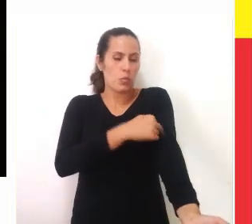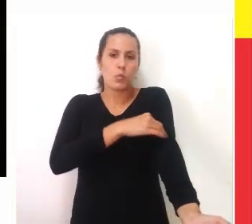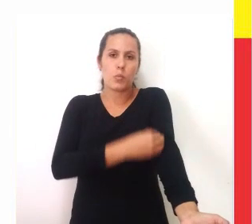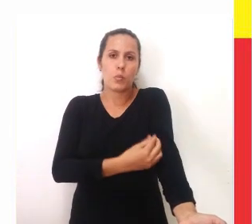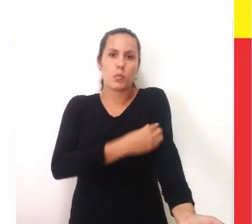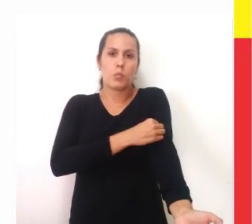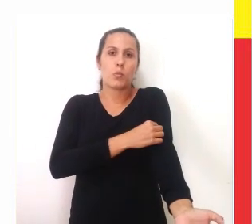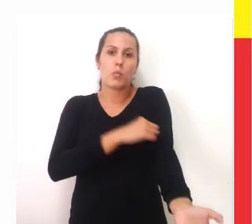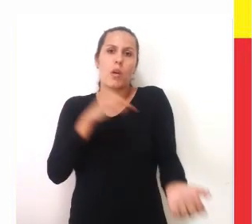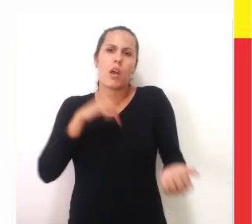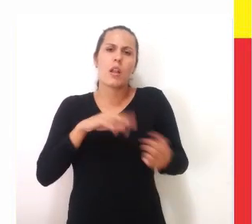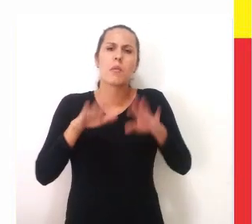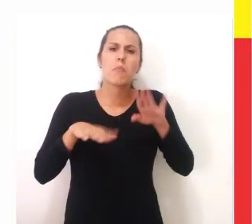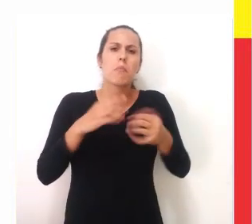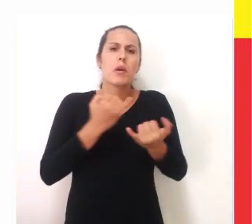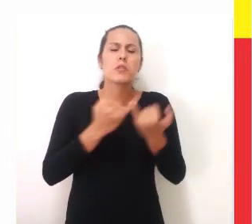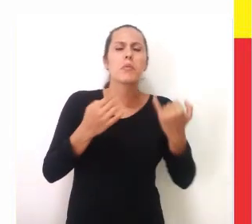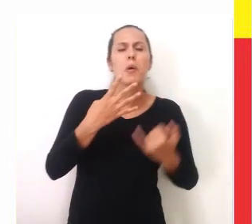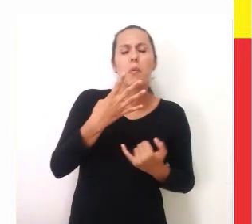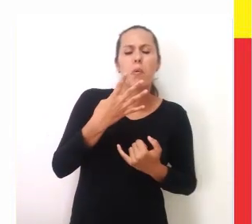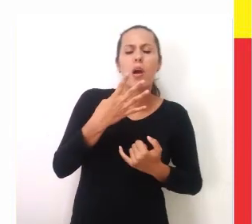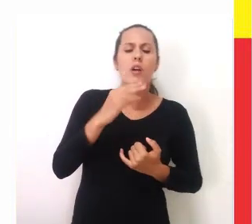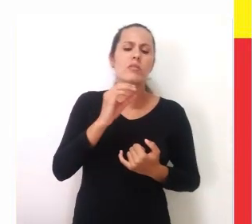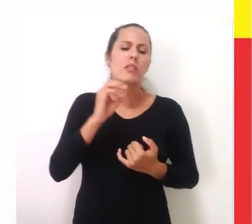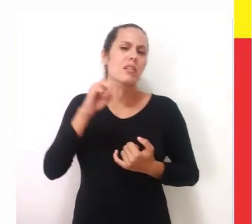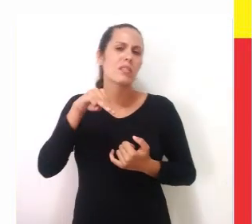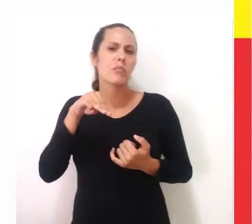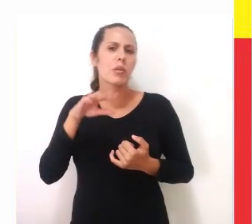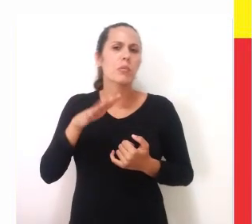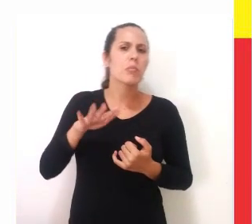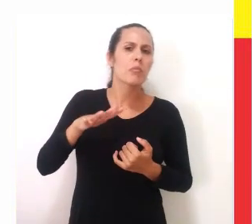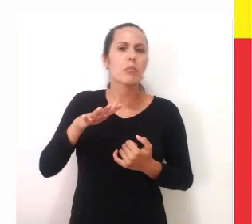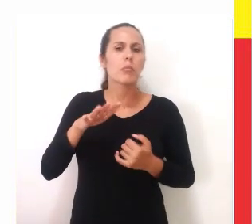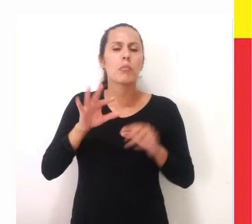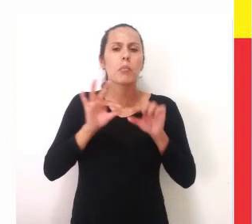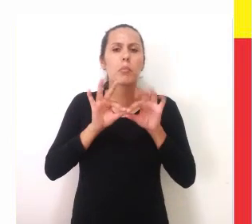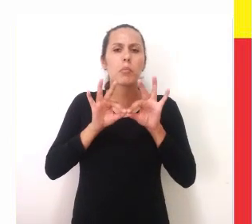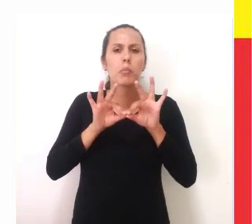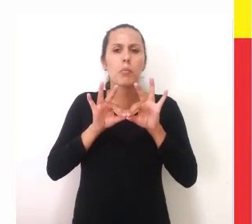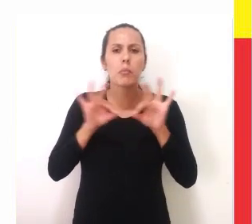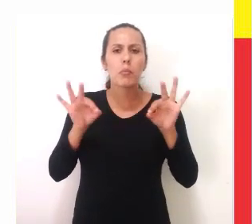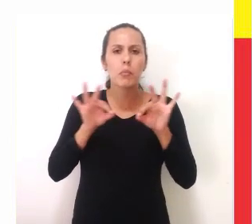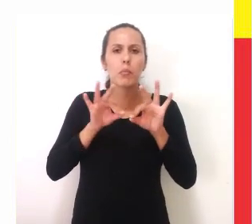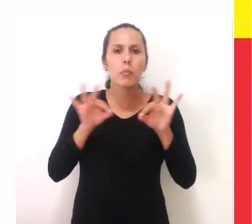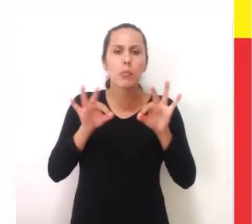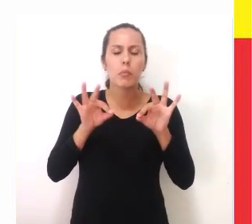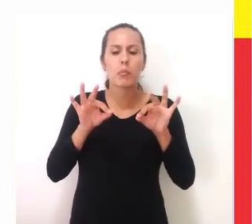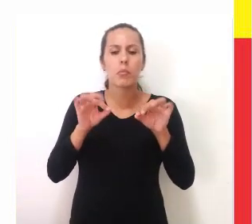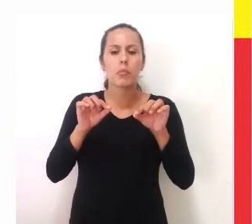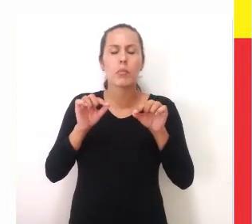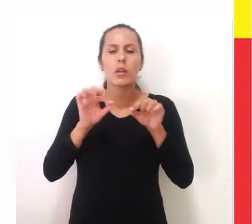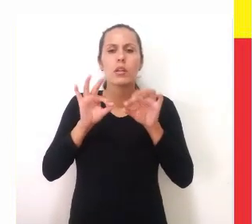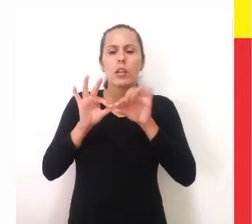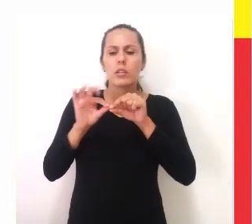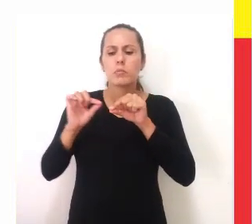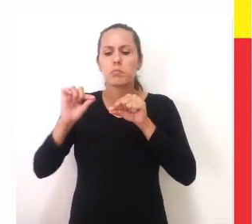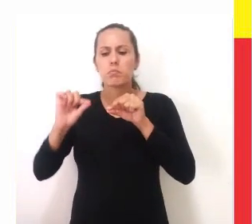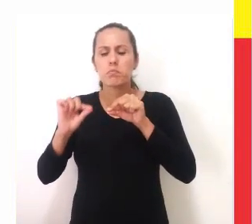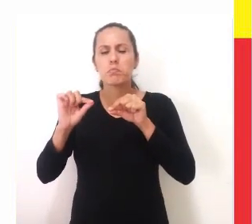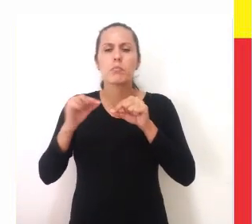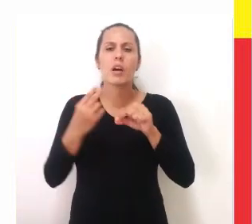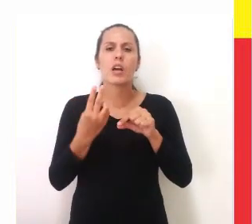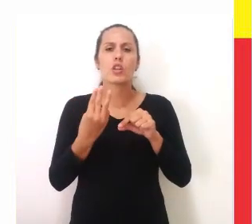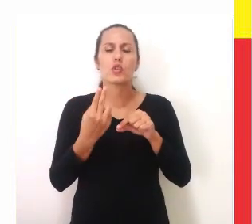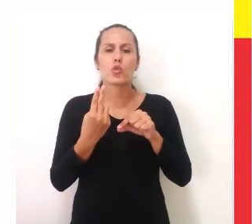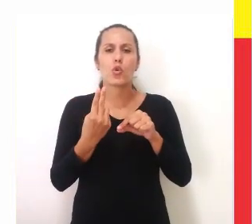como utilização esse bastonete, ele tem cerca de 4 centímetros por comprimento e 2